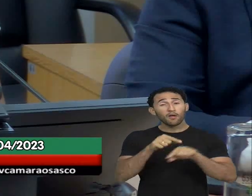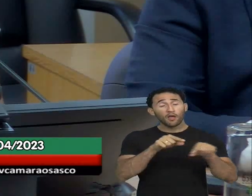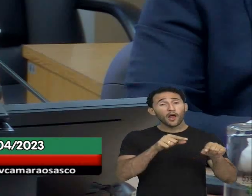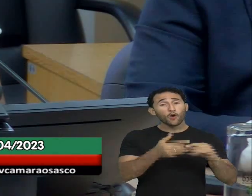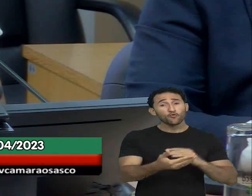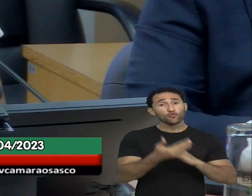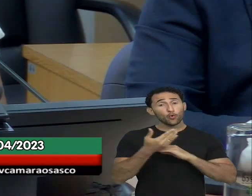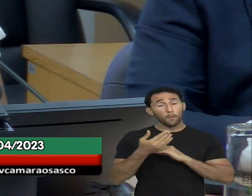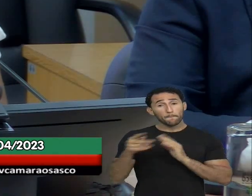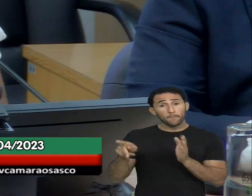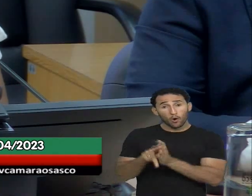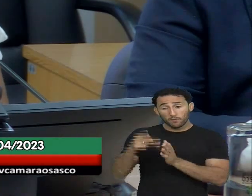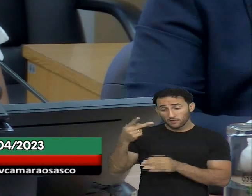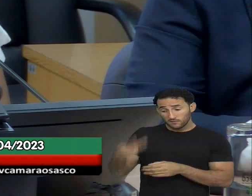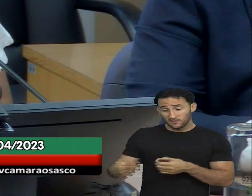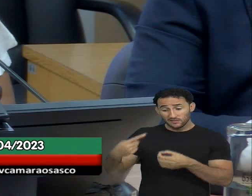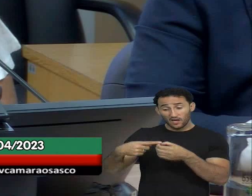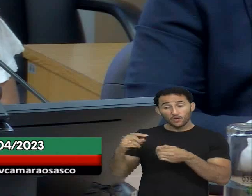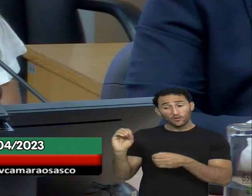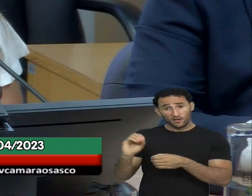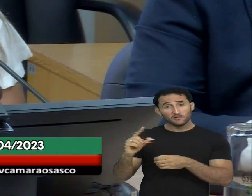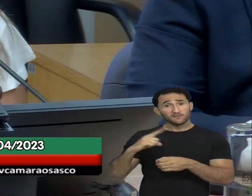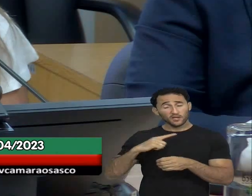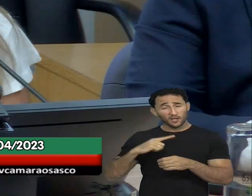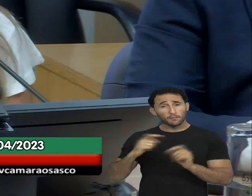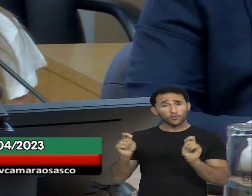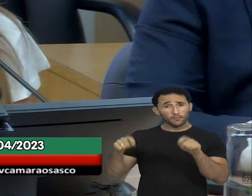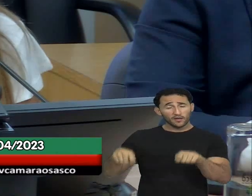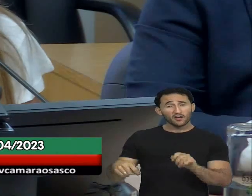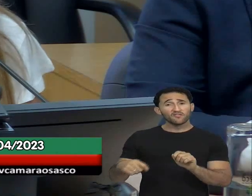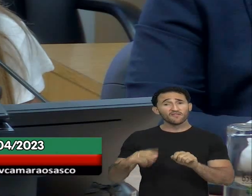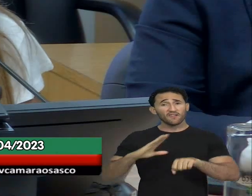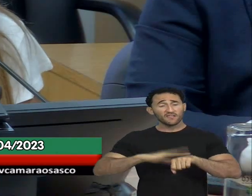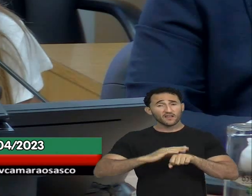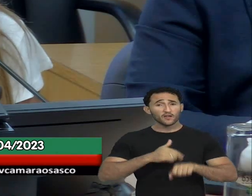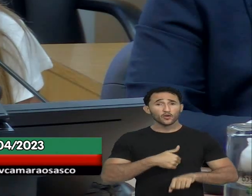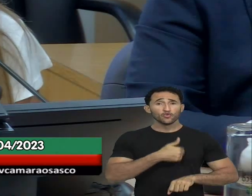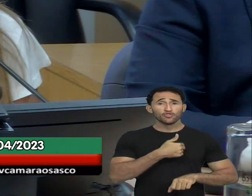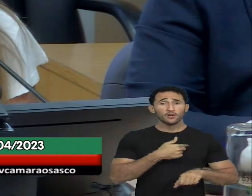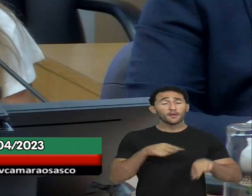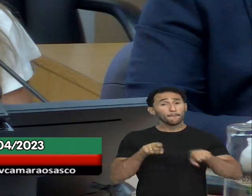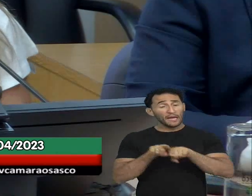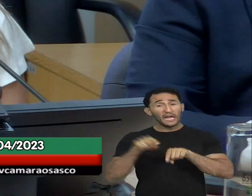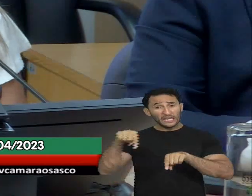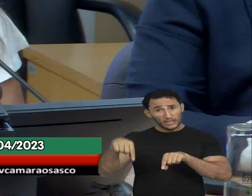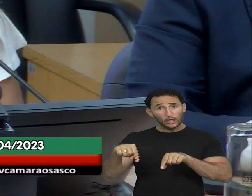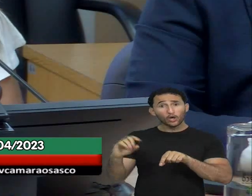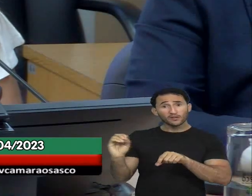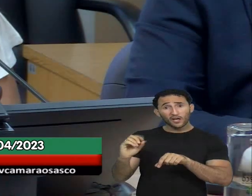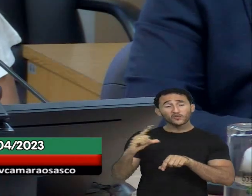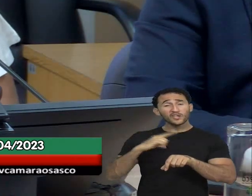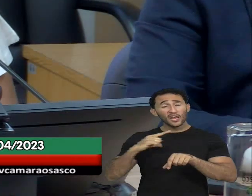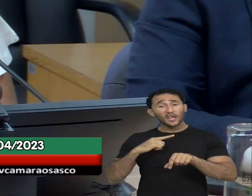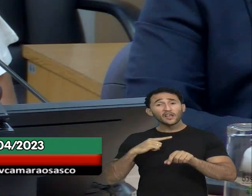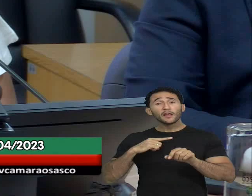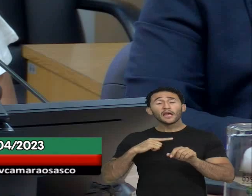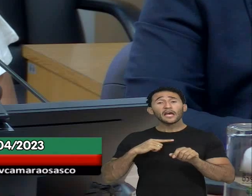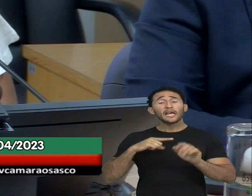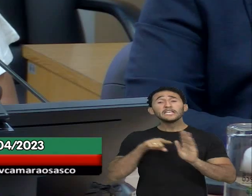nós temos em Osasco, além do cateterismo, nós temos também ressonância. Eu costumo sempre falar aqui em